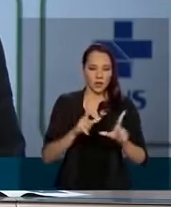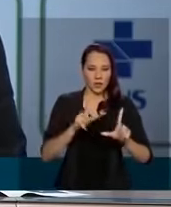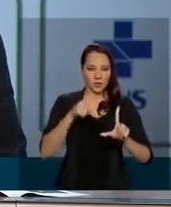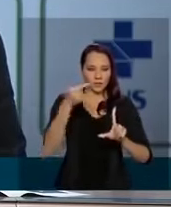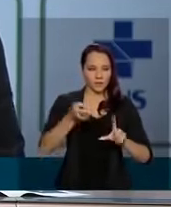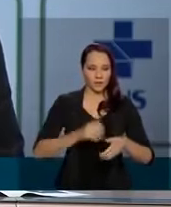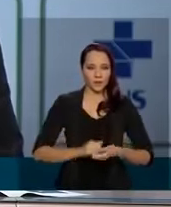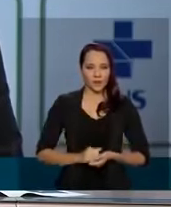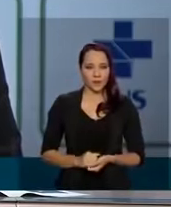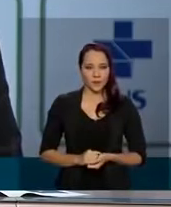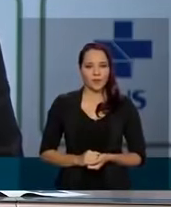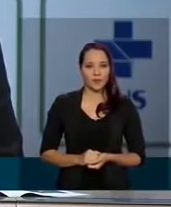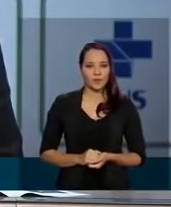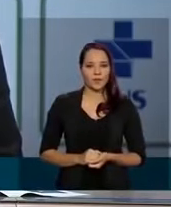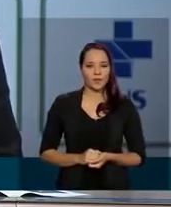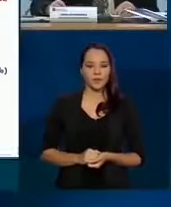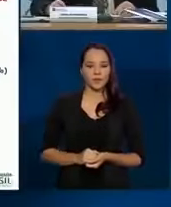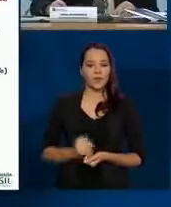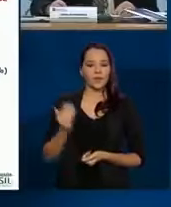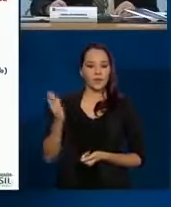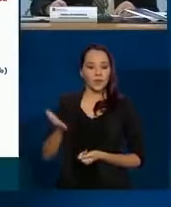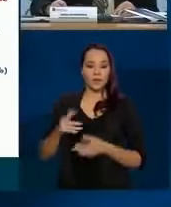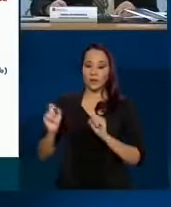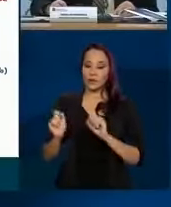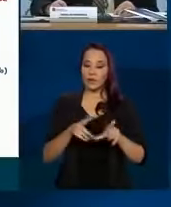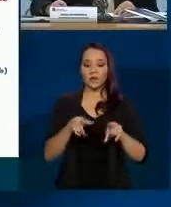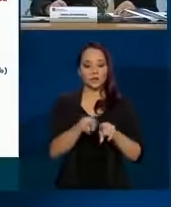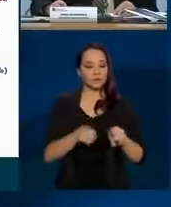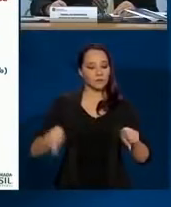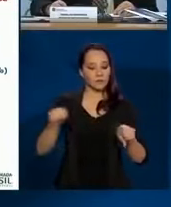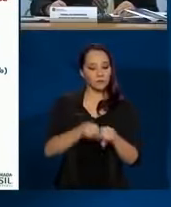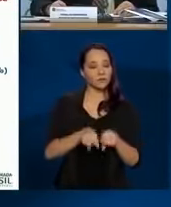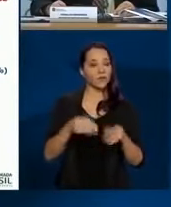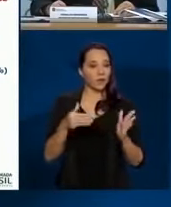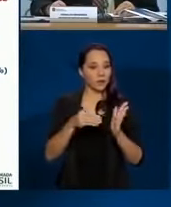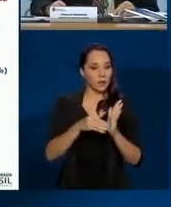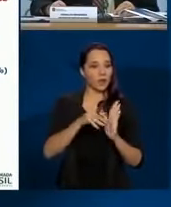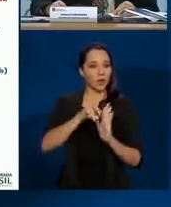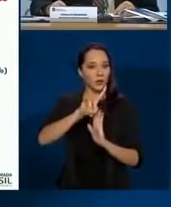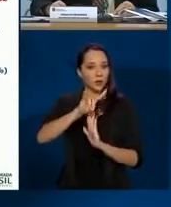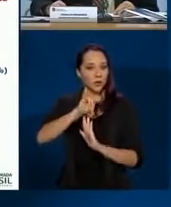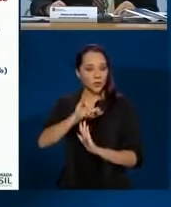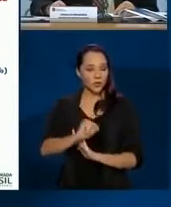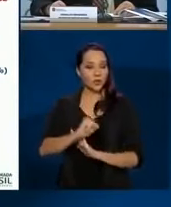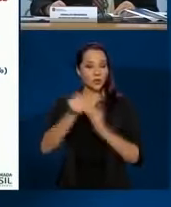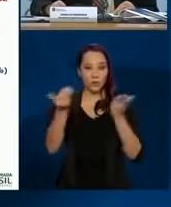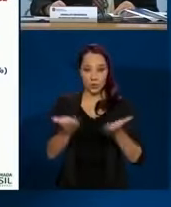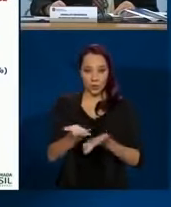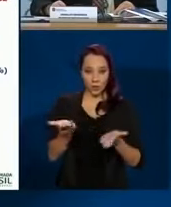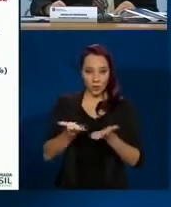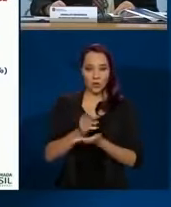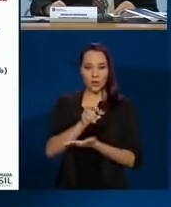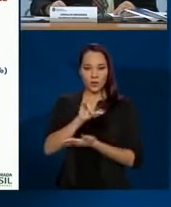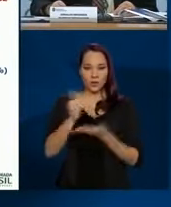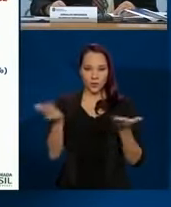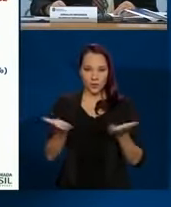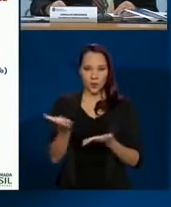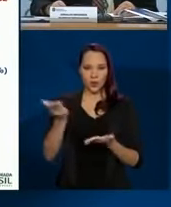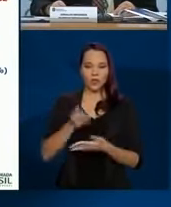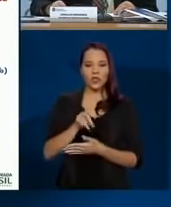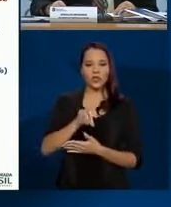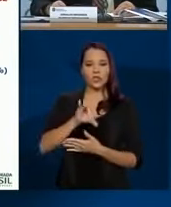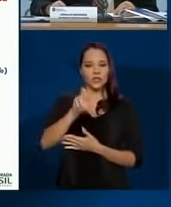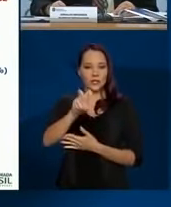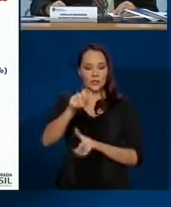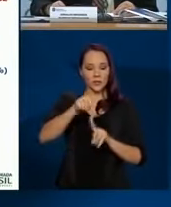favor. Esse é o slide atualizado até a data de hoje, né, do dia de hoje, o dia